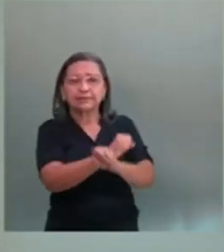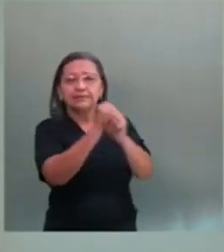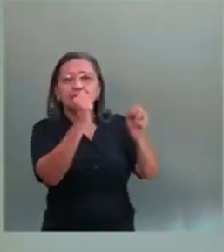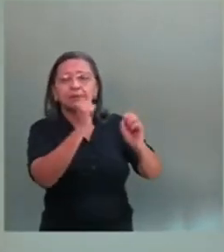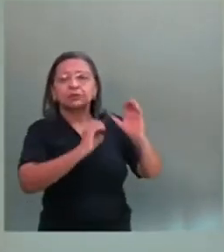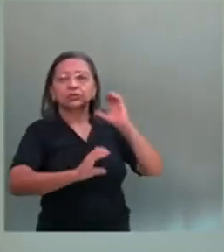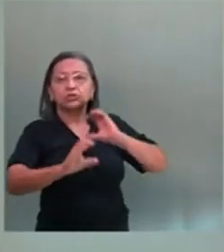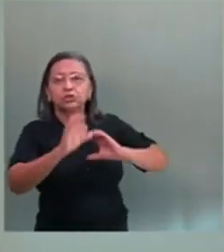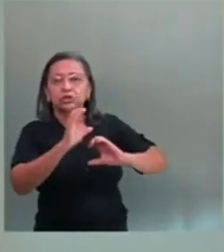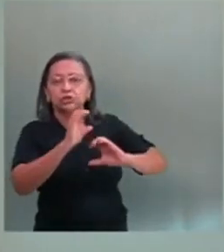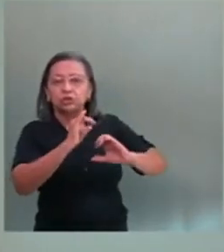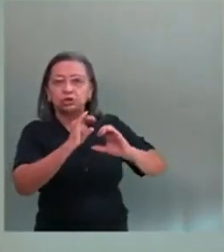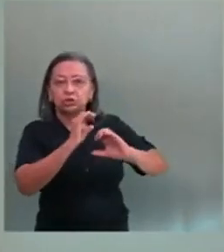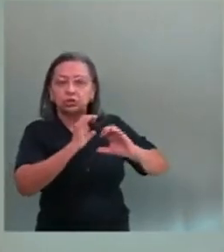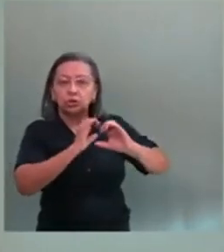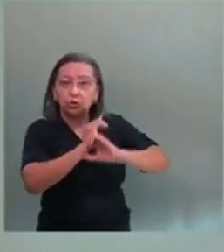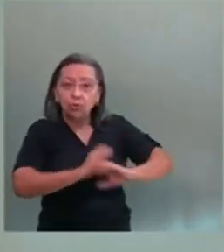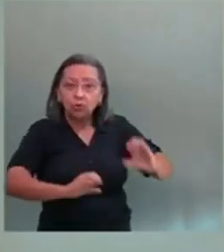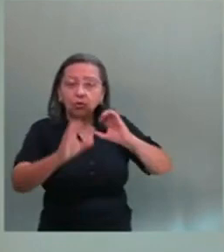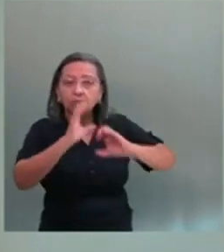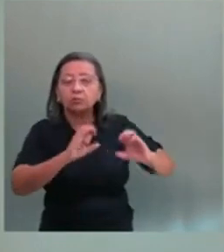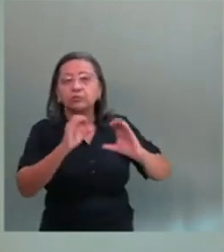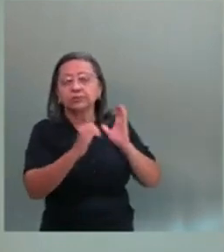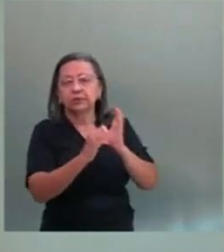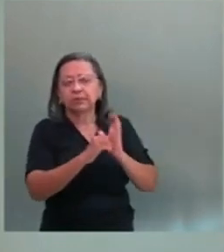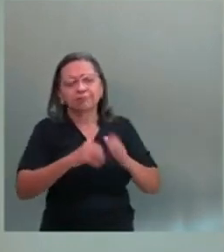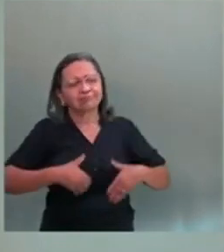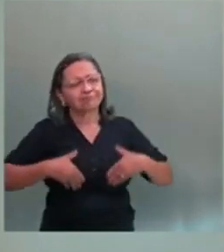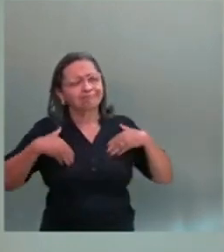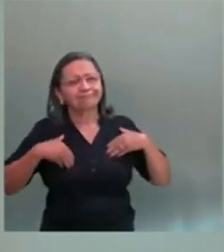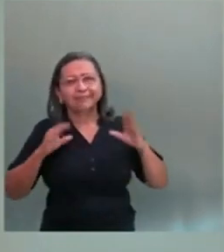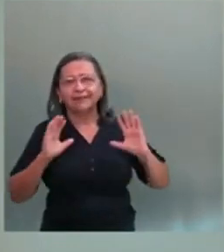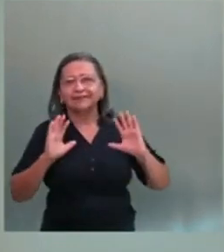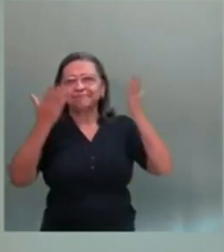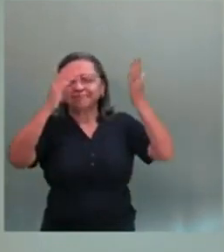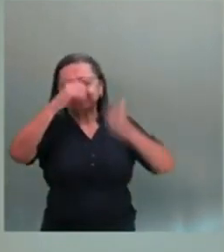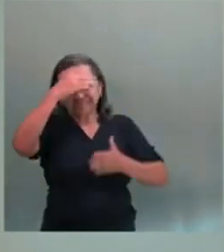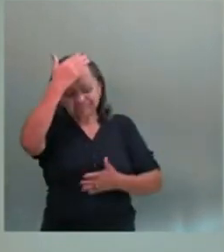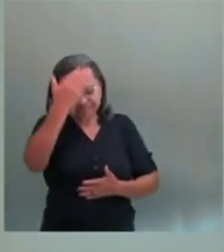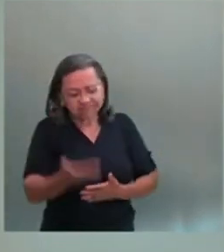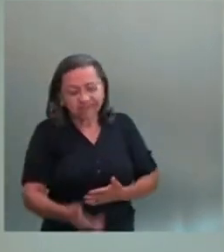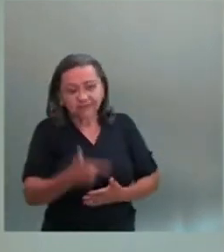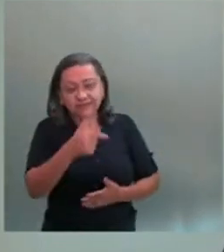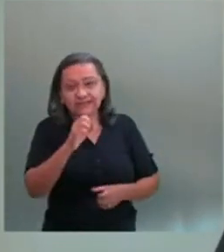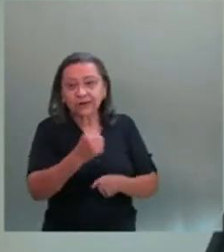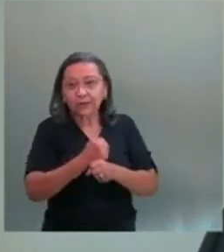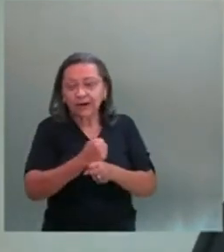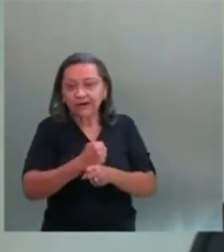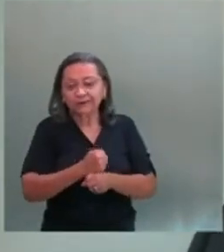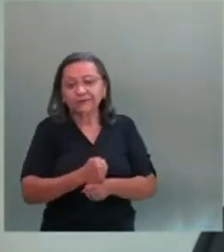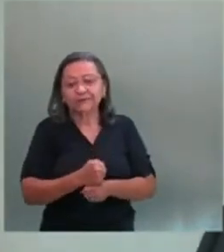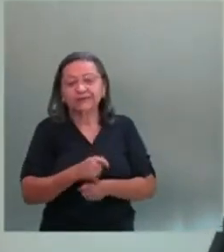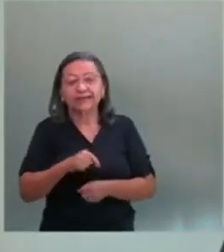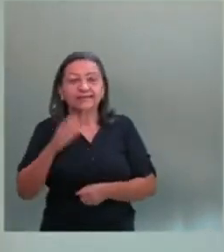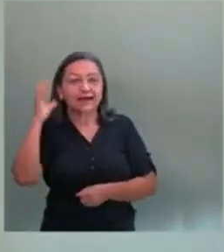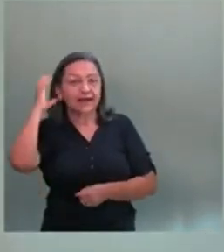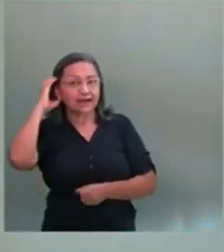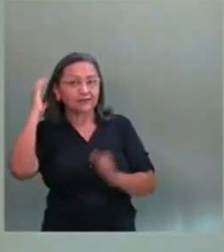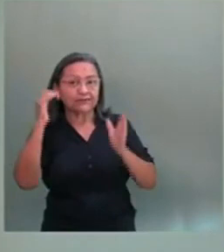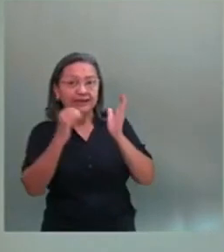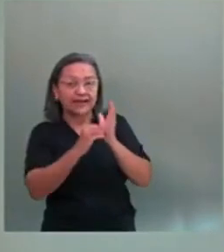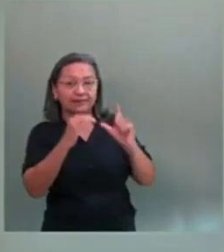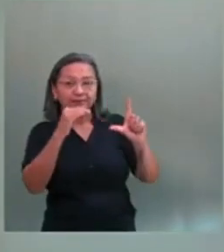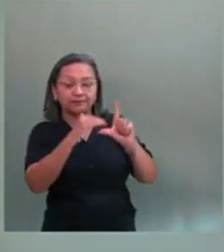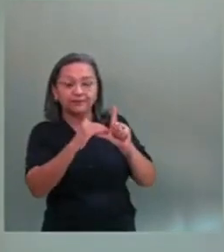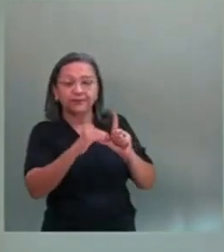Senado Federal. É uma honra participar da solenidade comemorativa aos 25 anos da Rádio Senado e da Agência Senado. E eu vou seguir um pouco a partir da